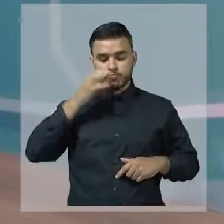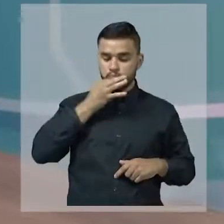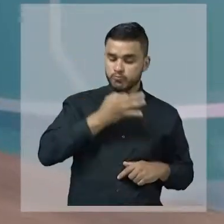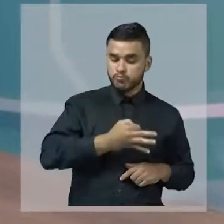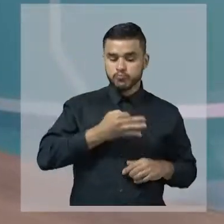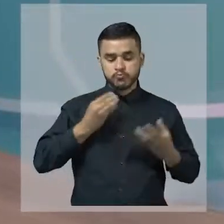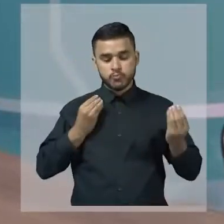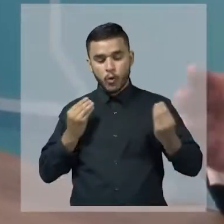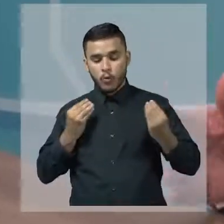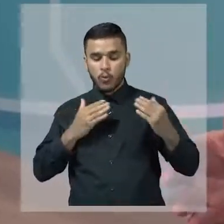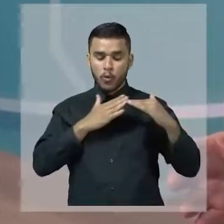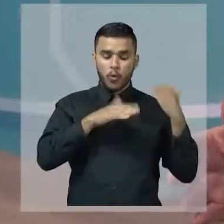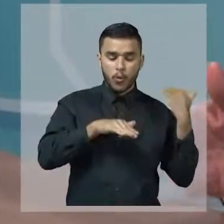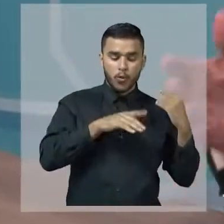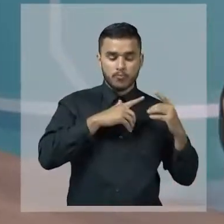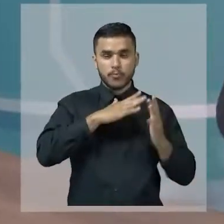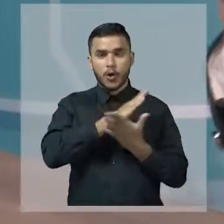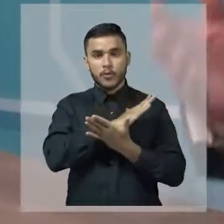sua mente.